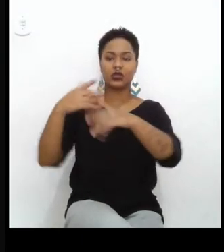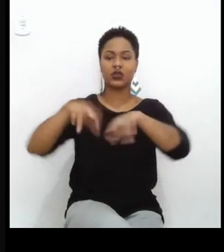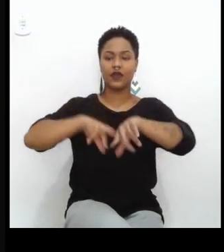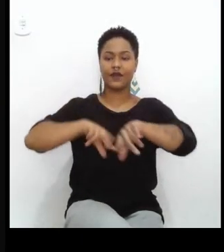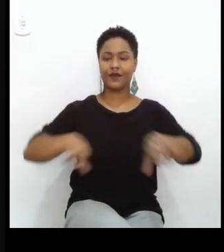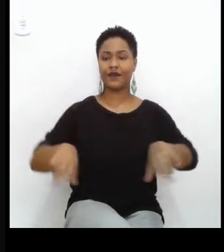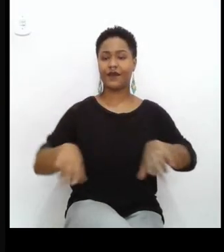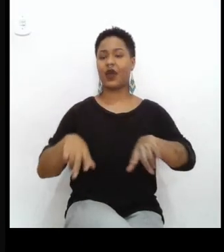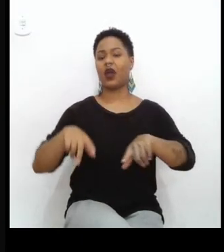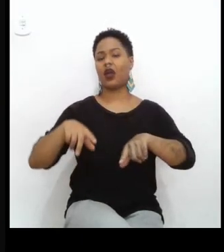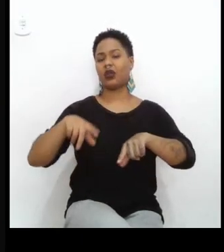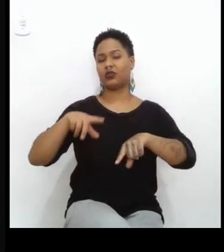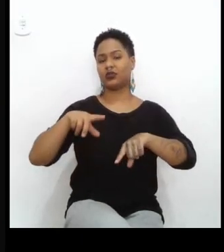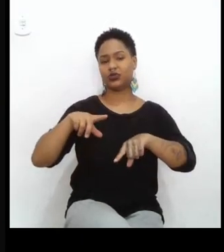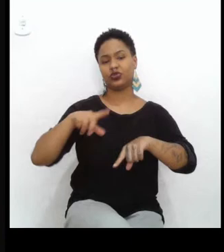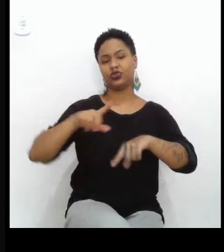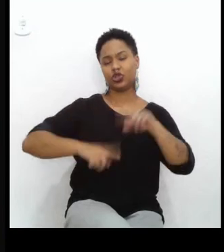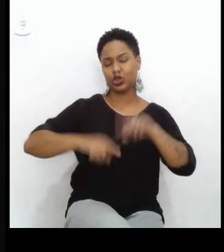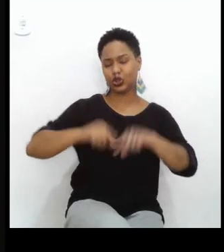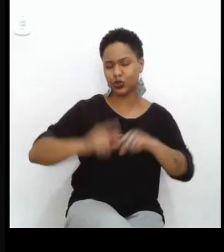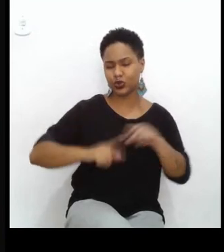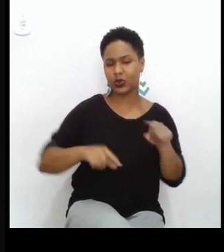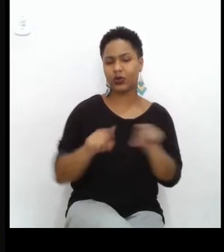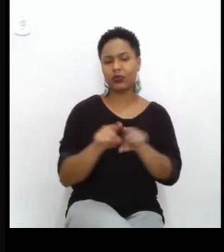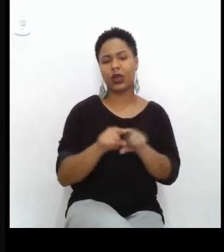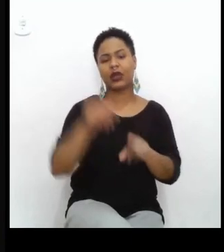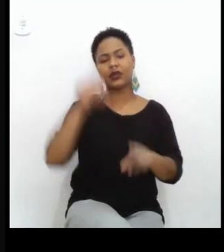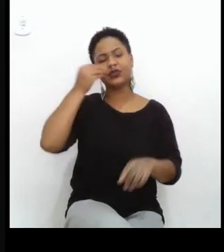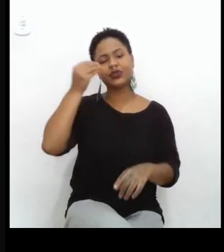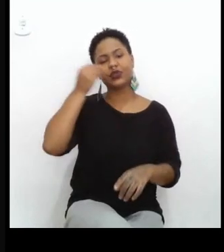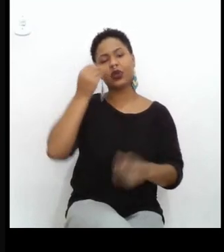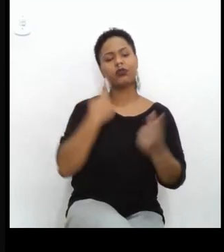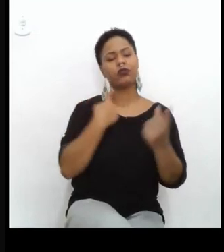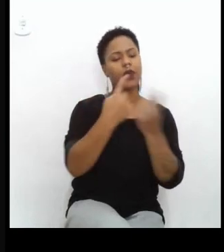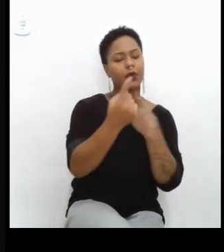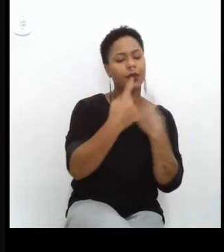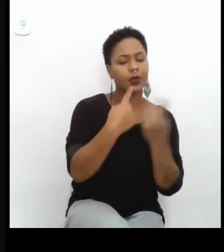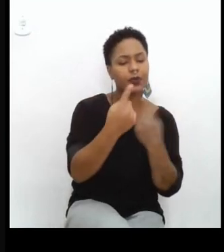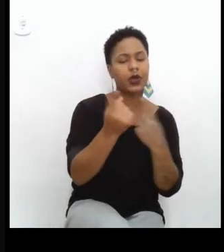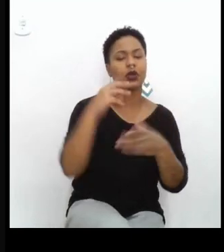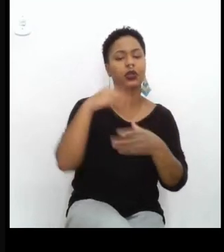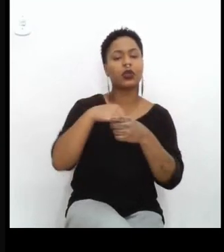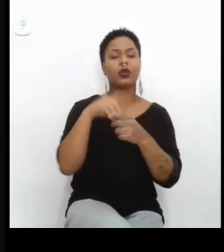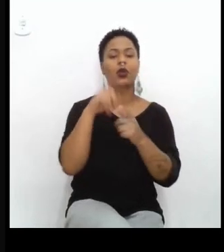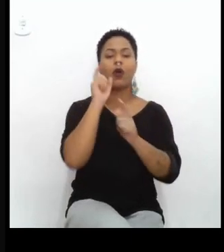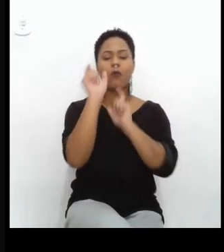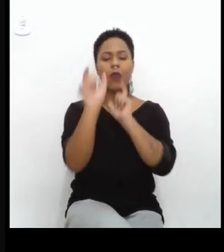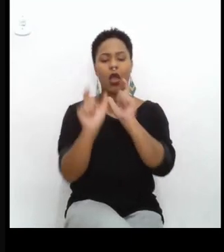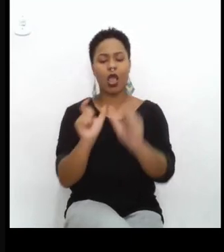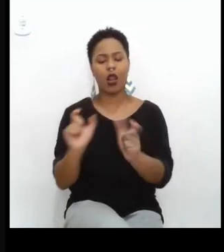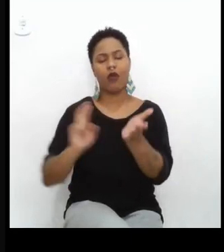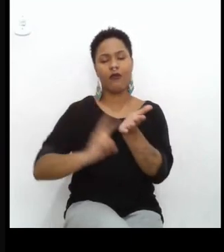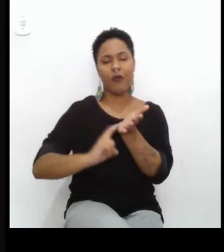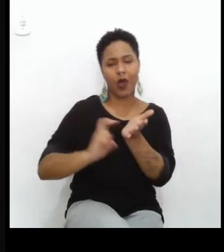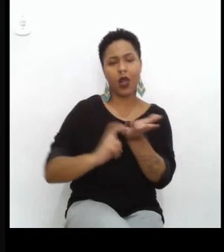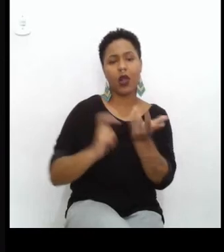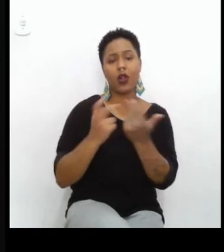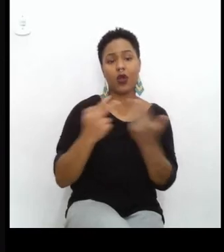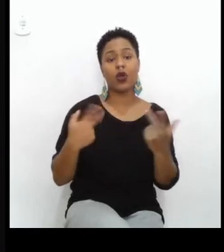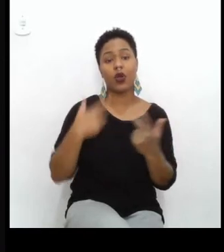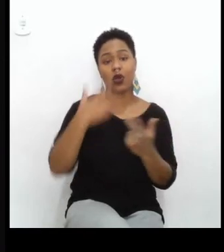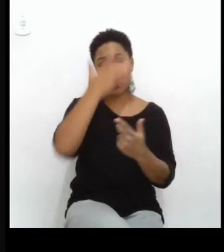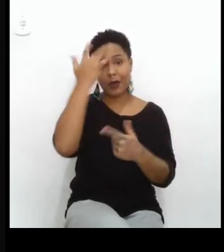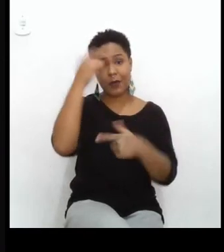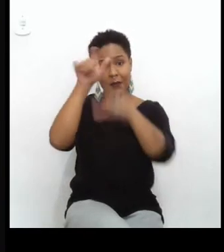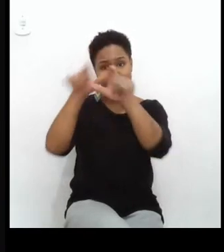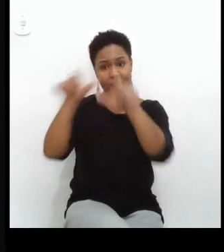o tentativa de dialogar dentro desse quadrantes dentro dessas palavras e vocabulares com pessoas que foram como por